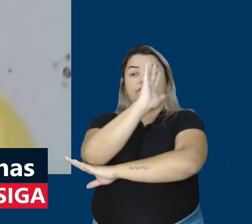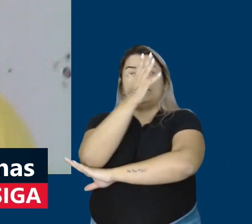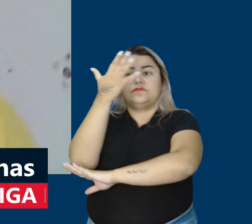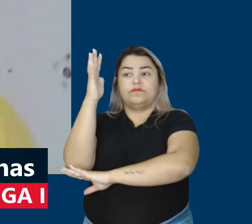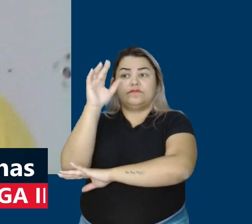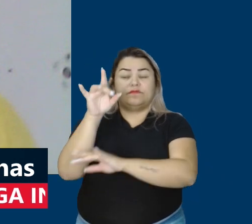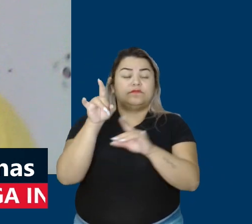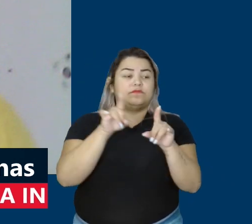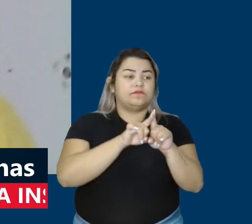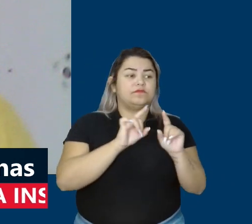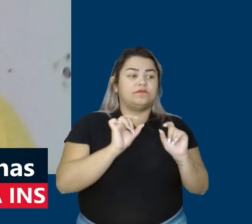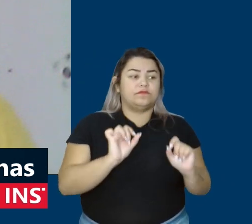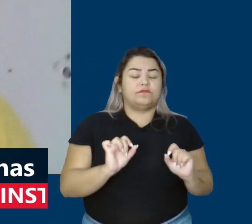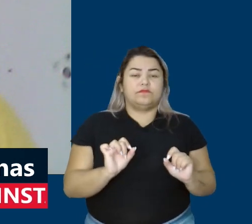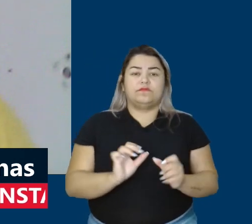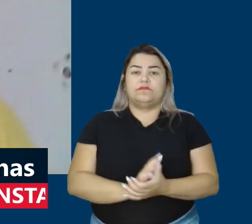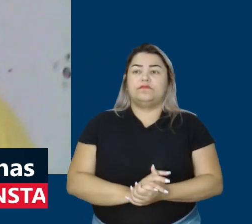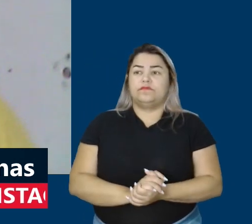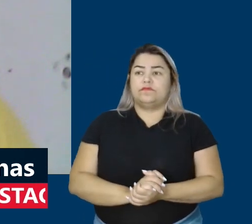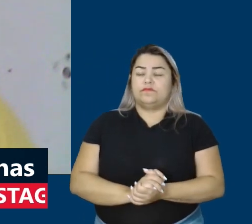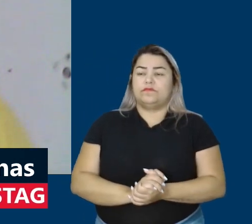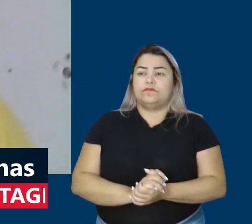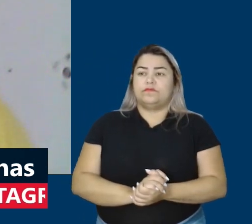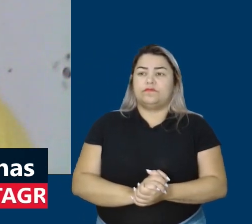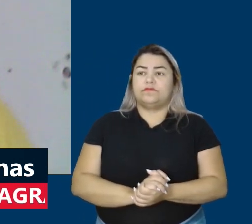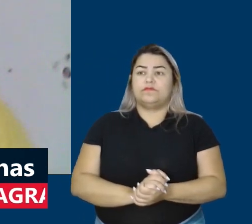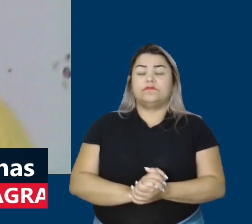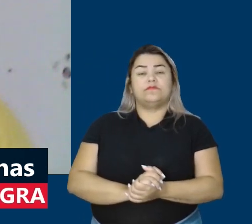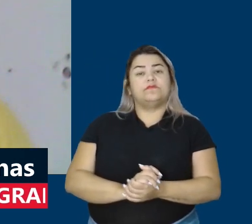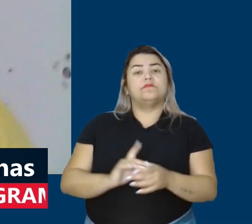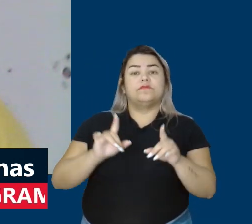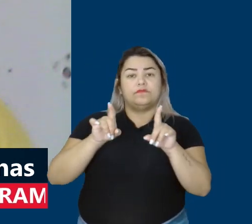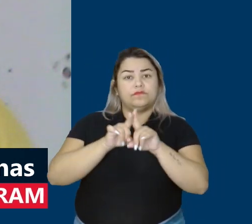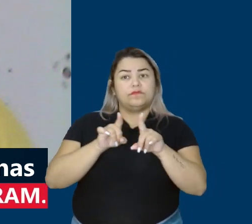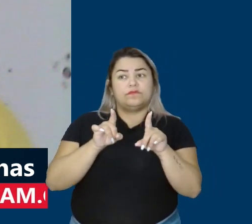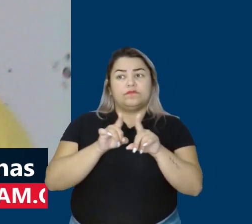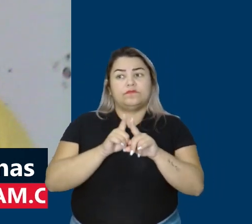só, ali, secular, né,